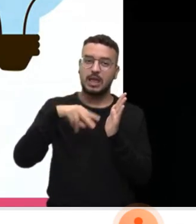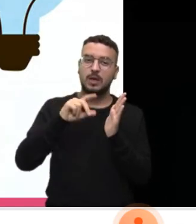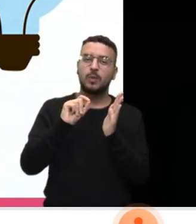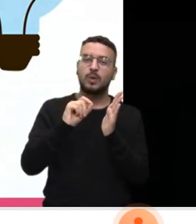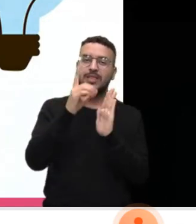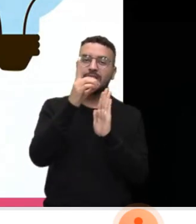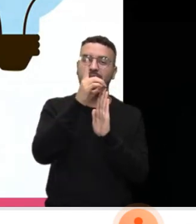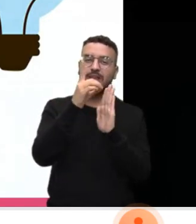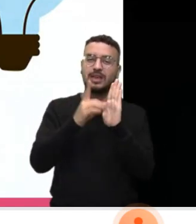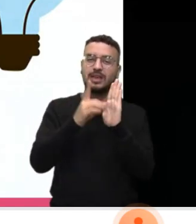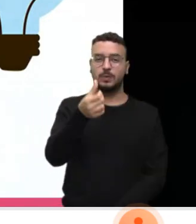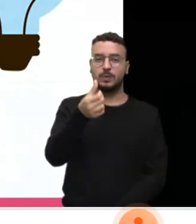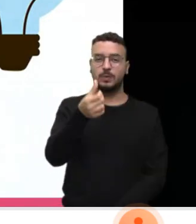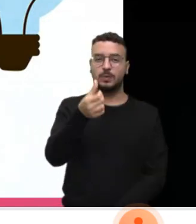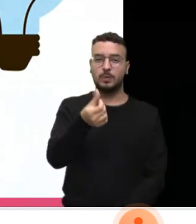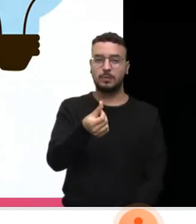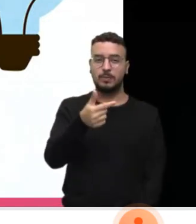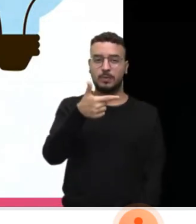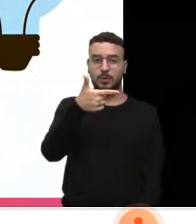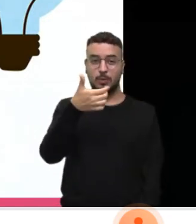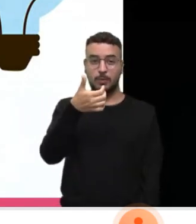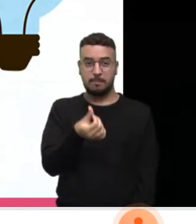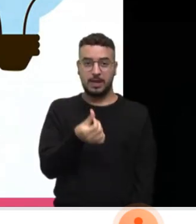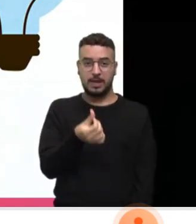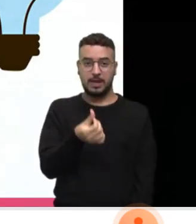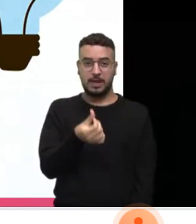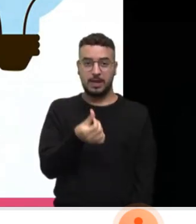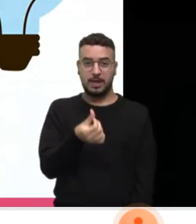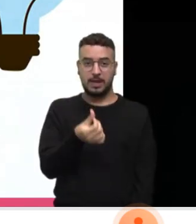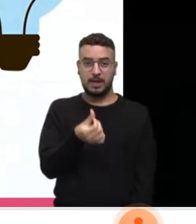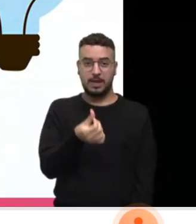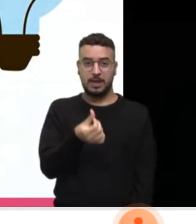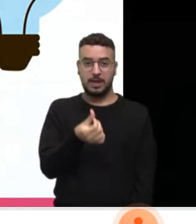5.626 de 2005, como